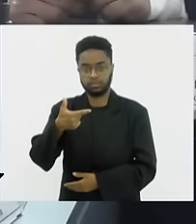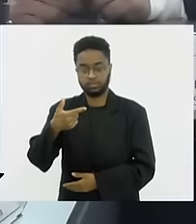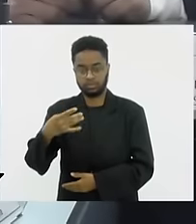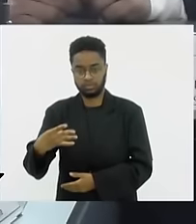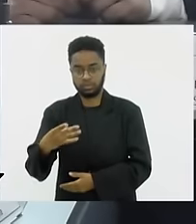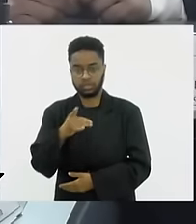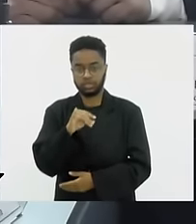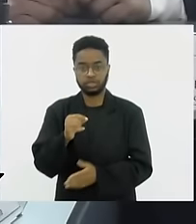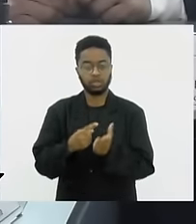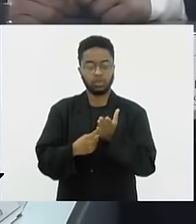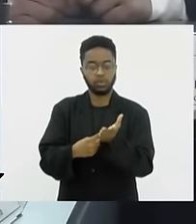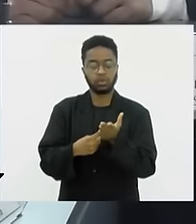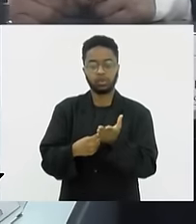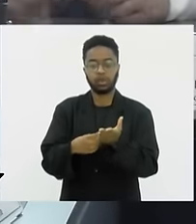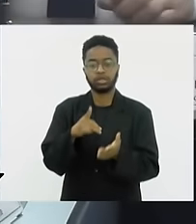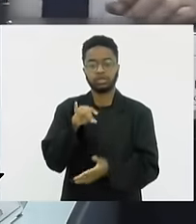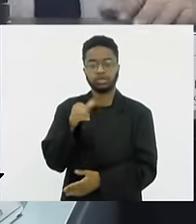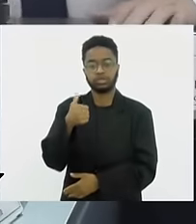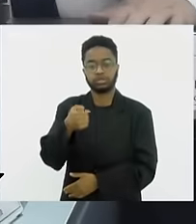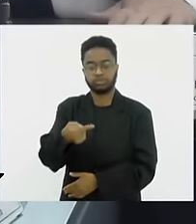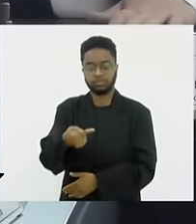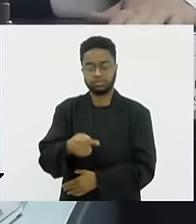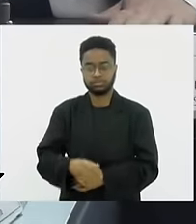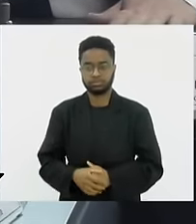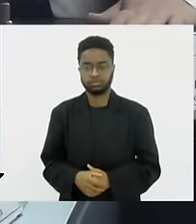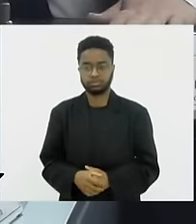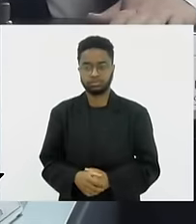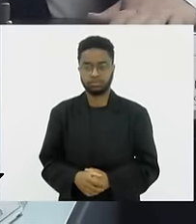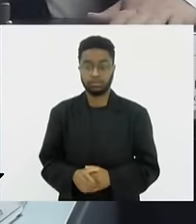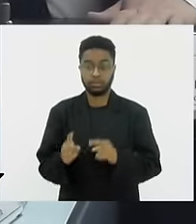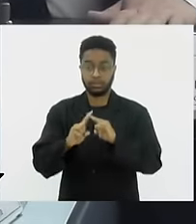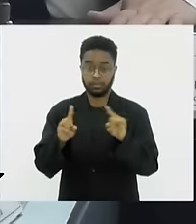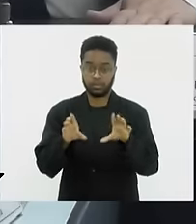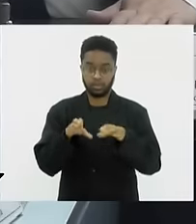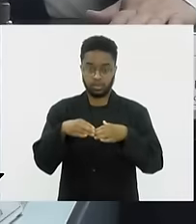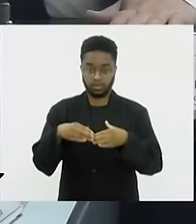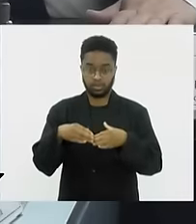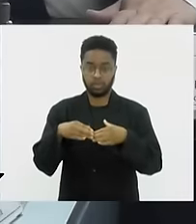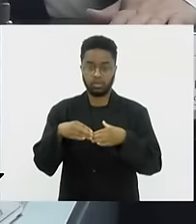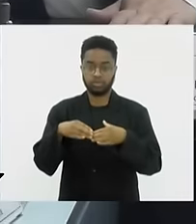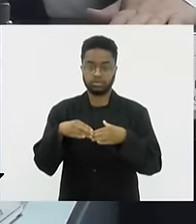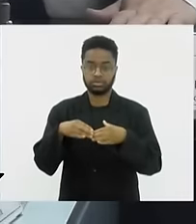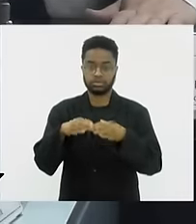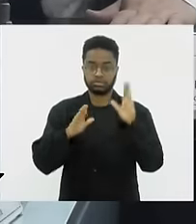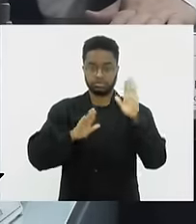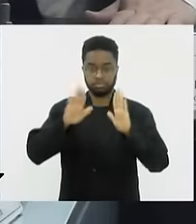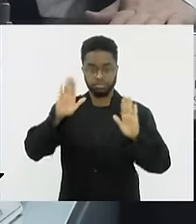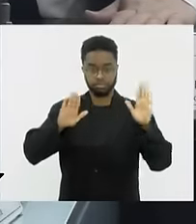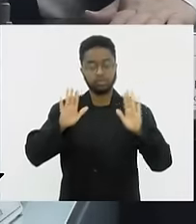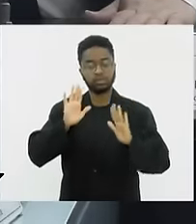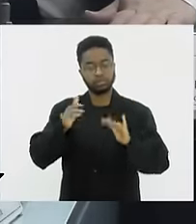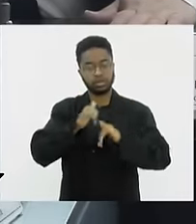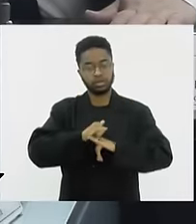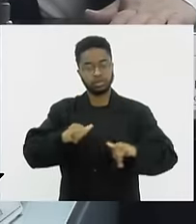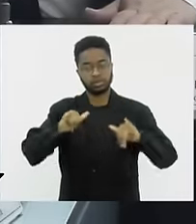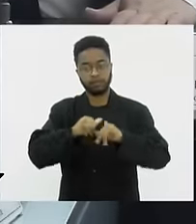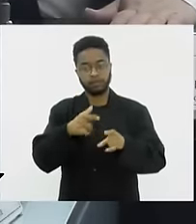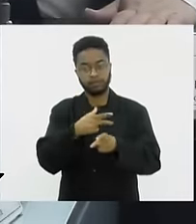dia 17. Só que a comissão de licitação já tinha declarado